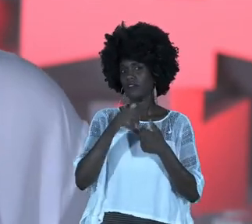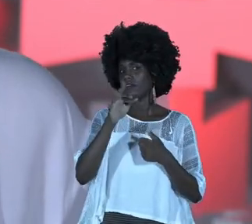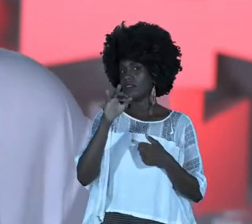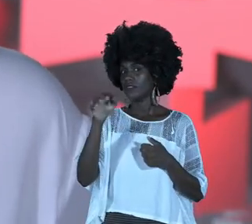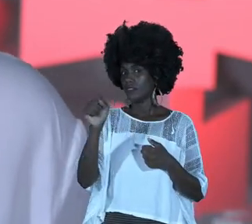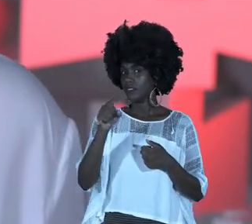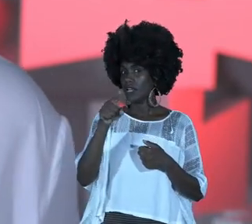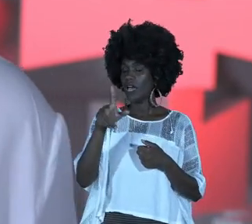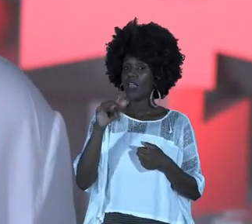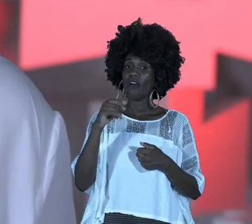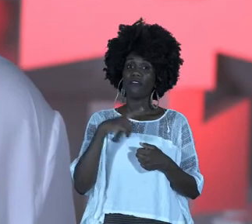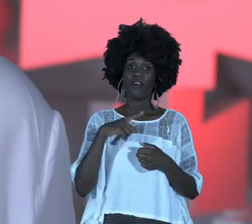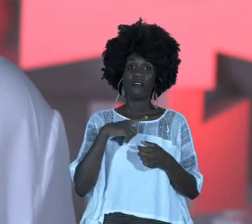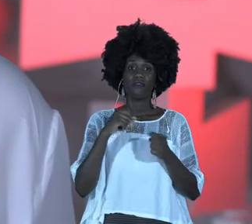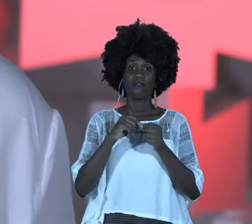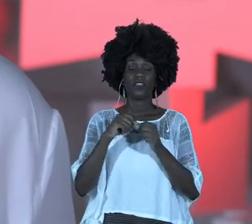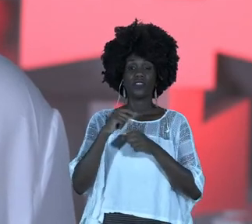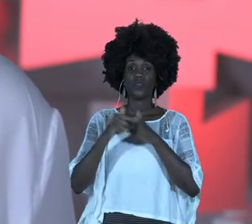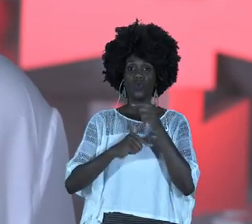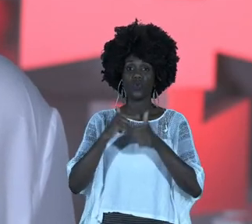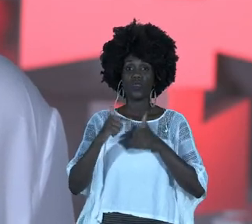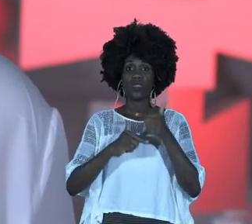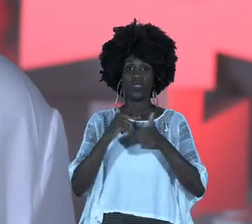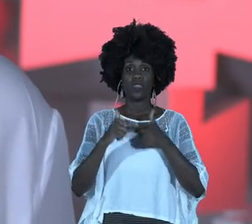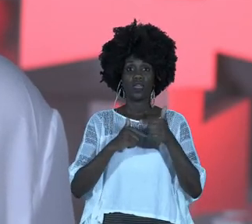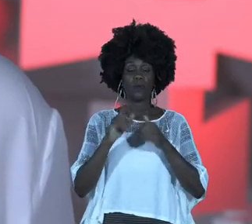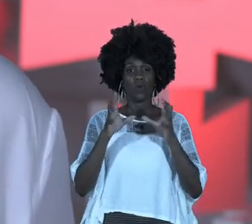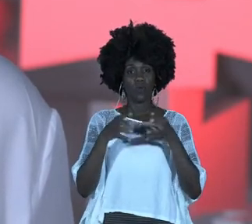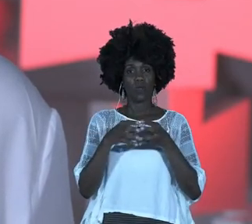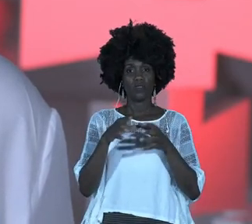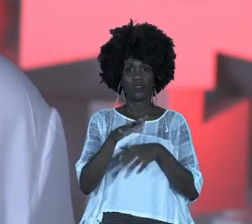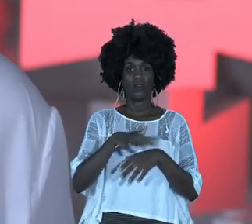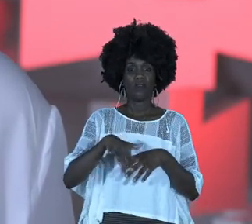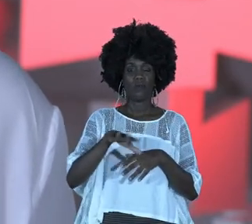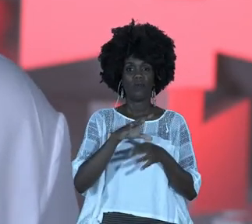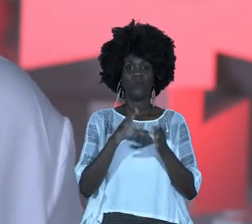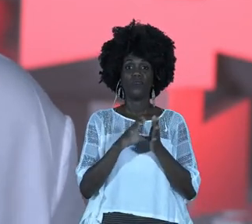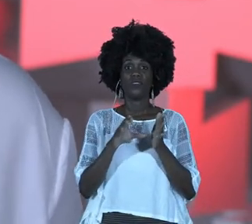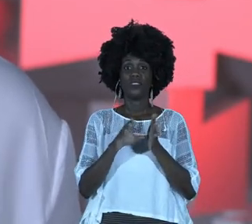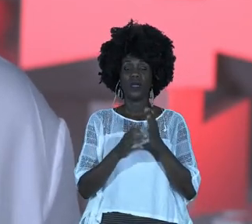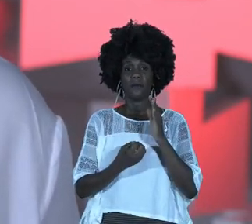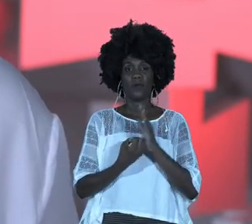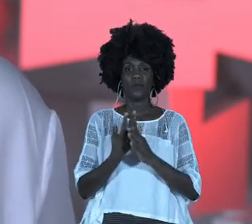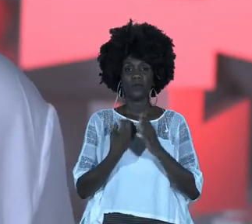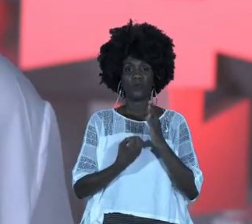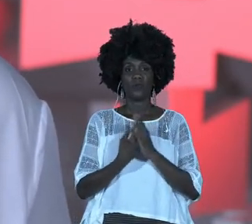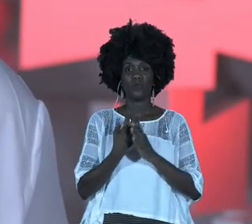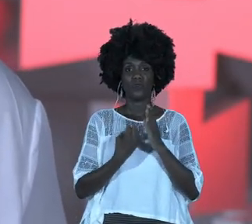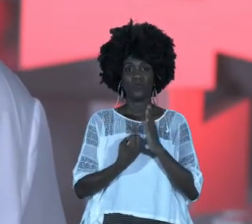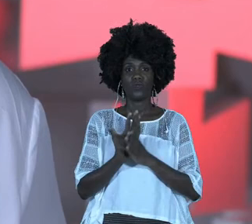e ela vai realizar um trabalho com essa comunidade e produzir